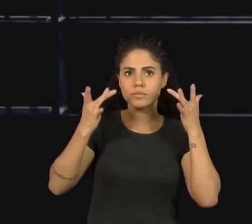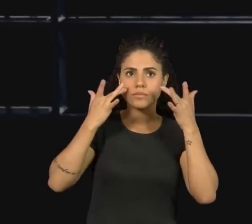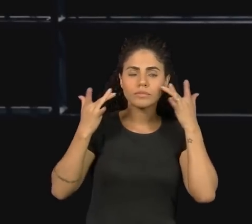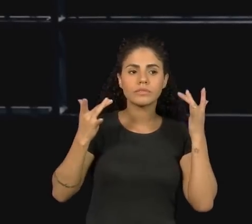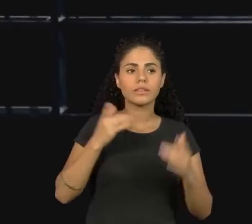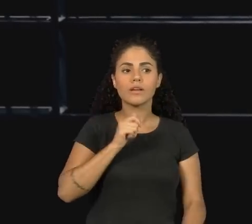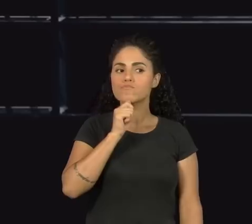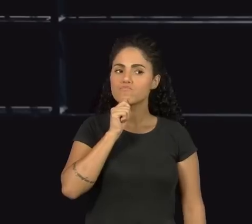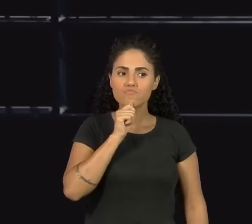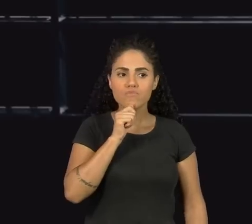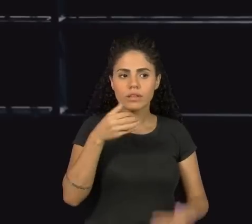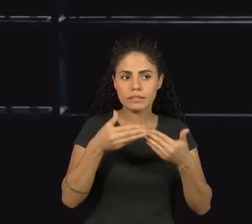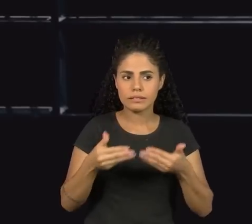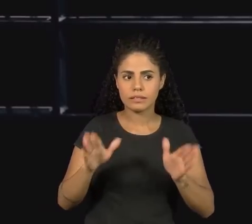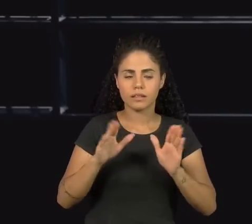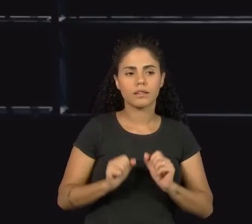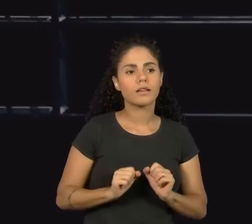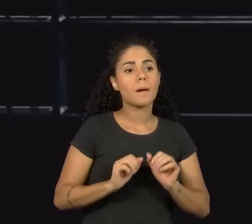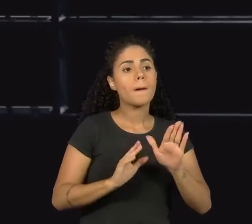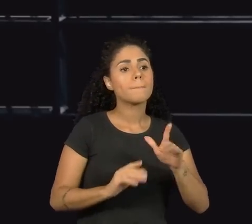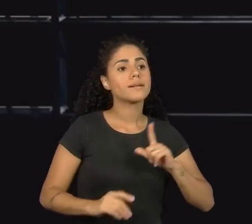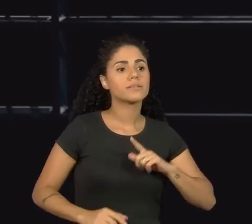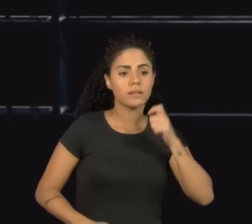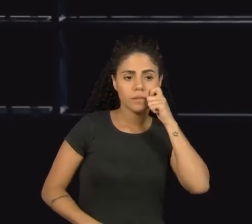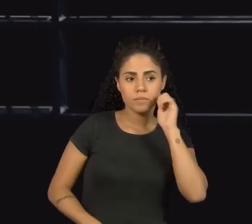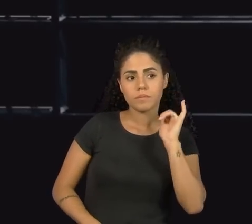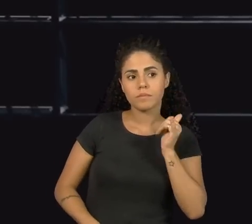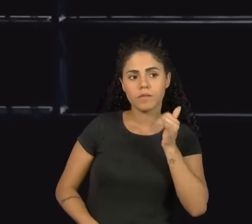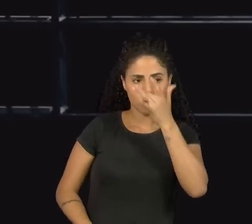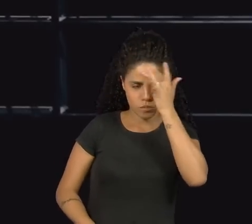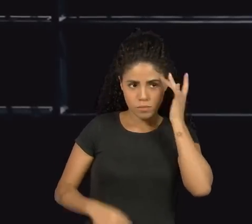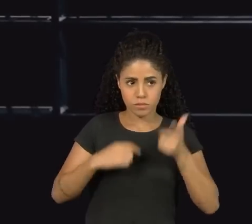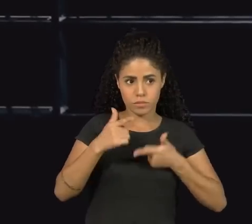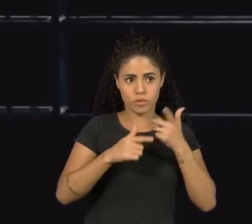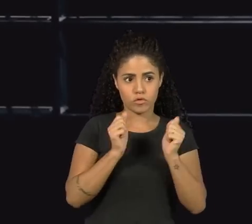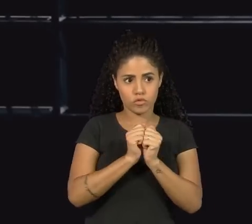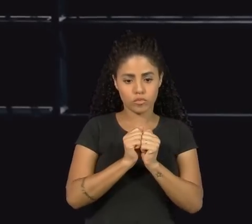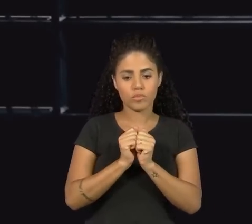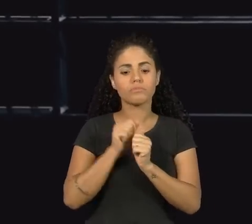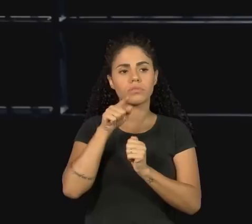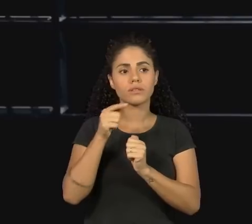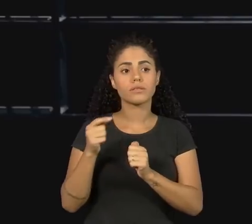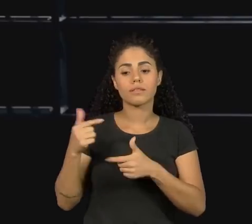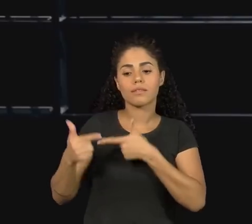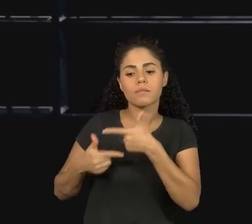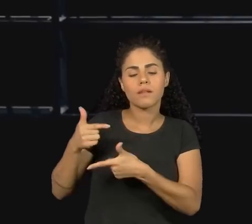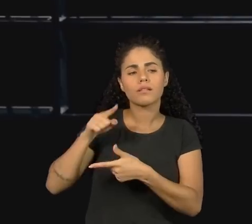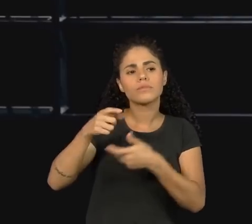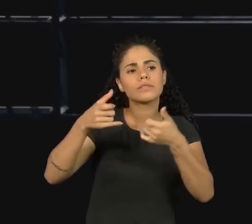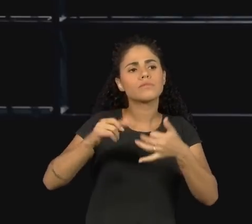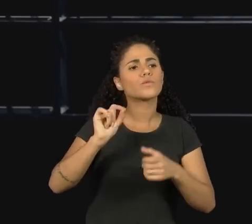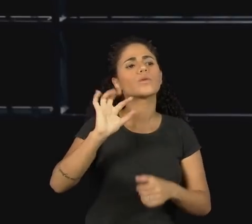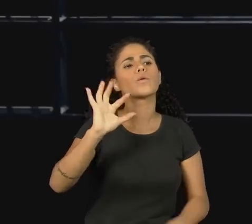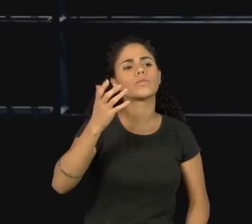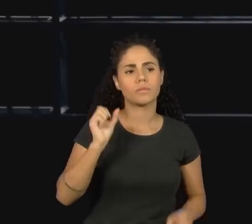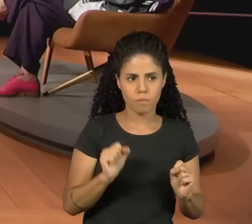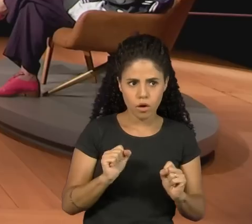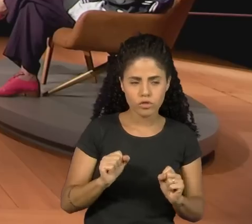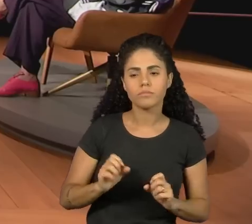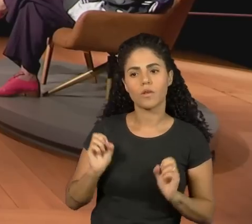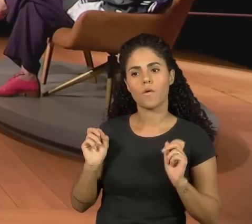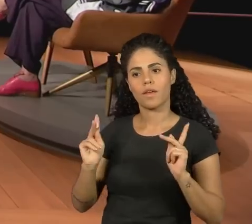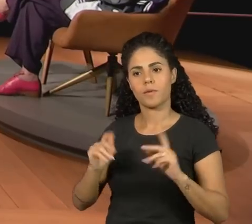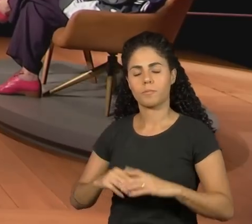não estreando. Mas a gente tem uma mensagem de alguém que esteve com você nesse trabalho e depois você conta o que aconteceu, pode ser? Pode ser.